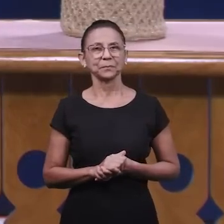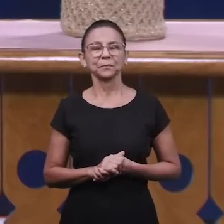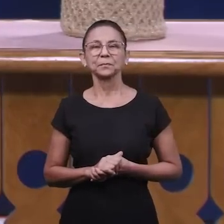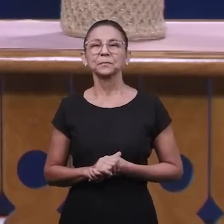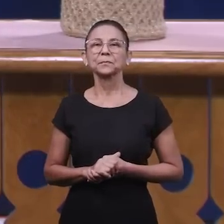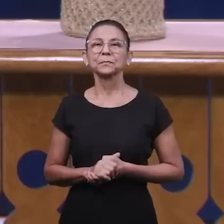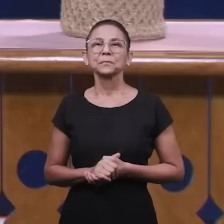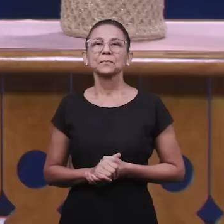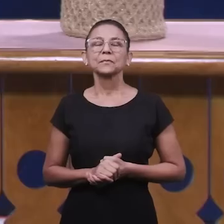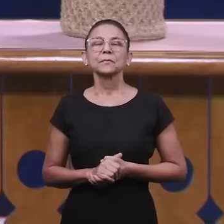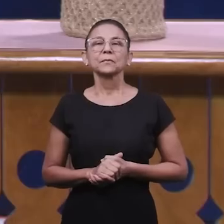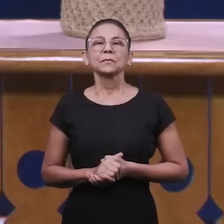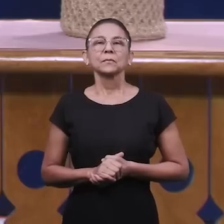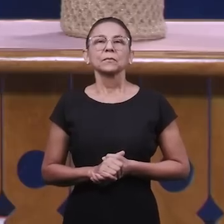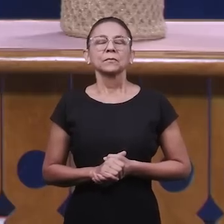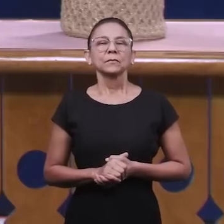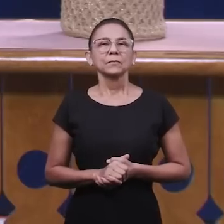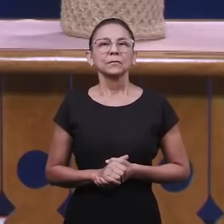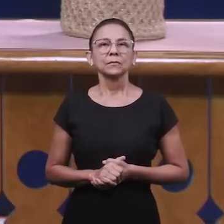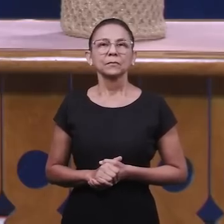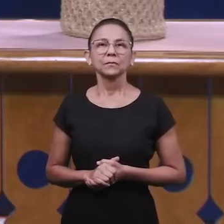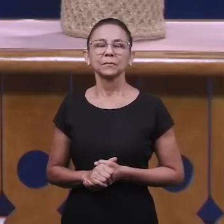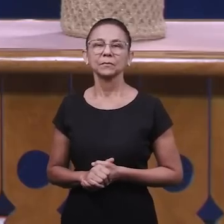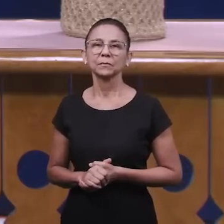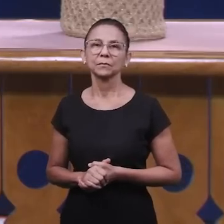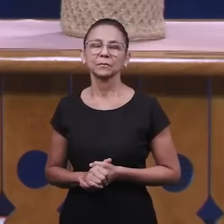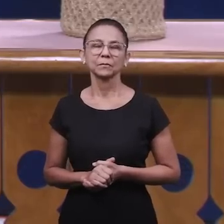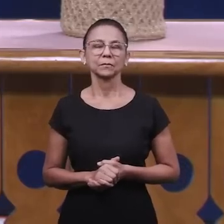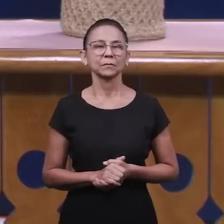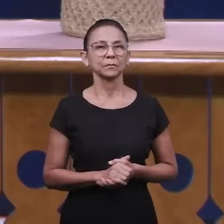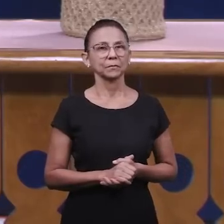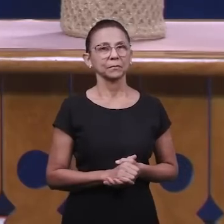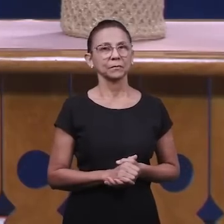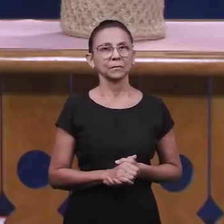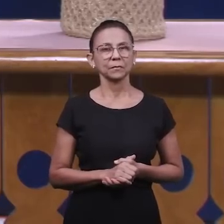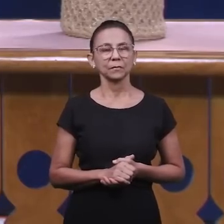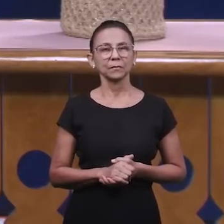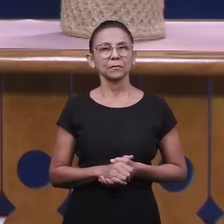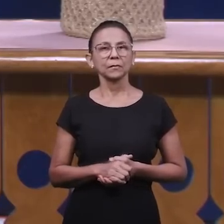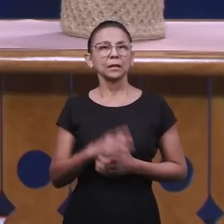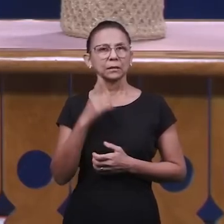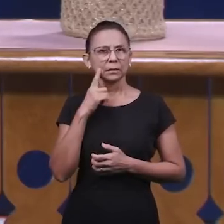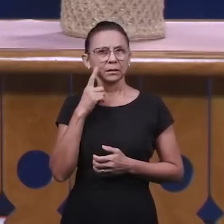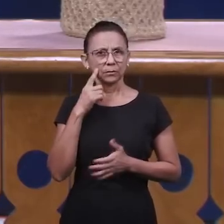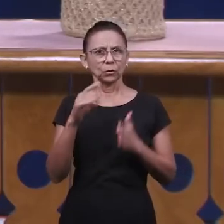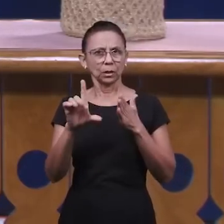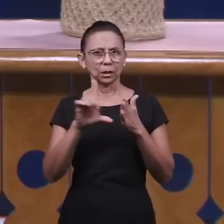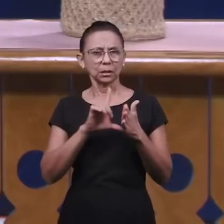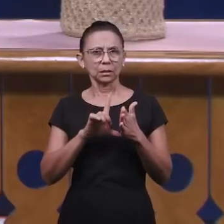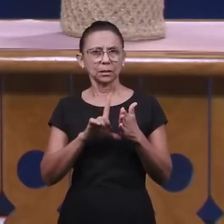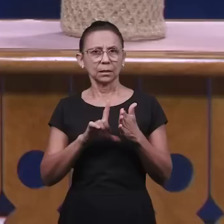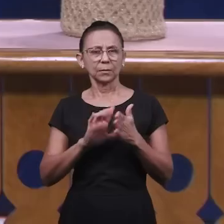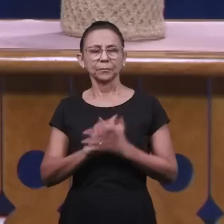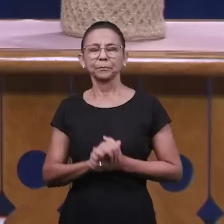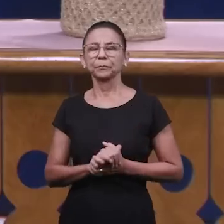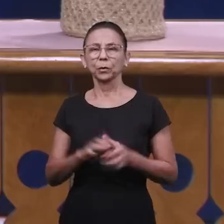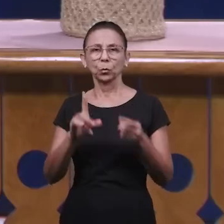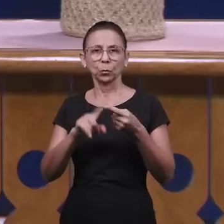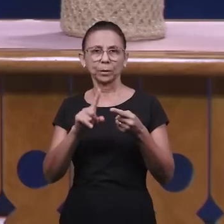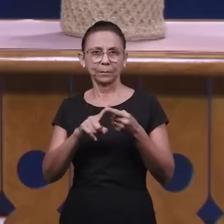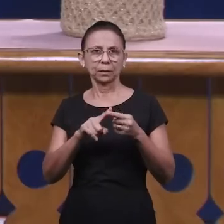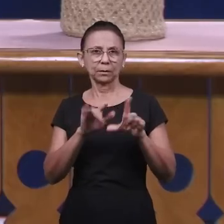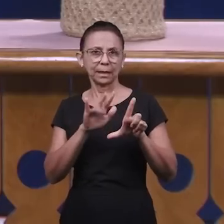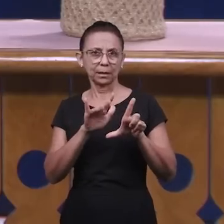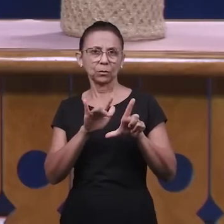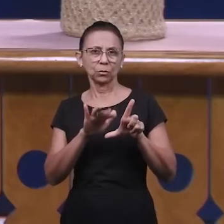esse aqui é para o atendimento às pessoas que estão no exterior. Sim, nós temos uma audiência muito grande